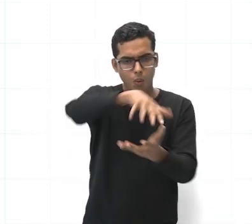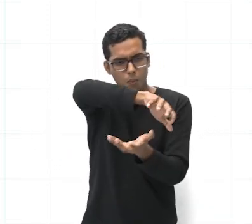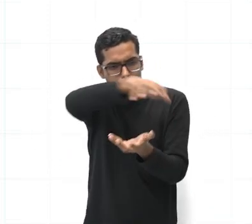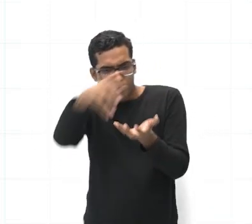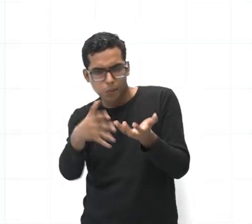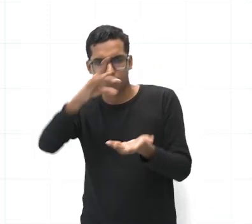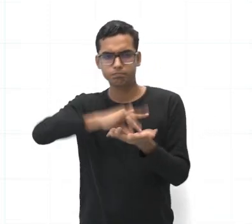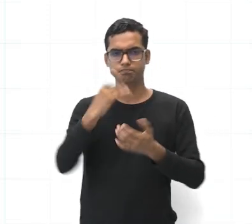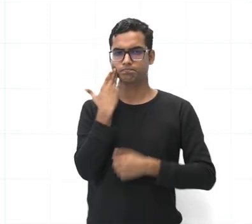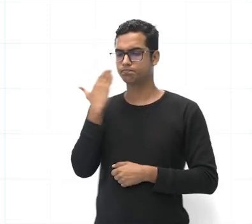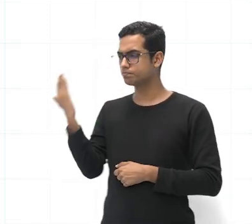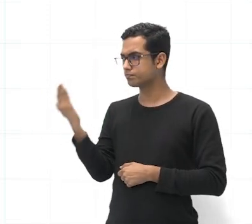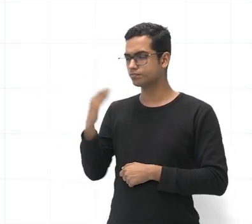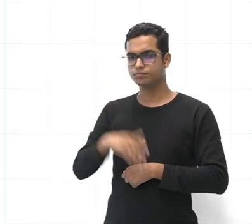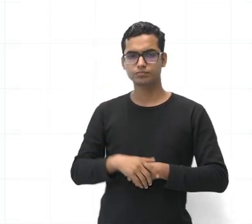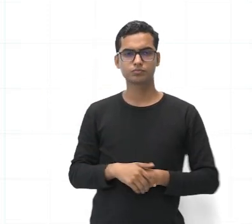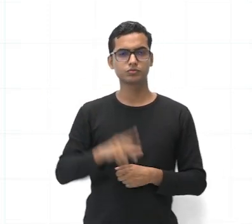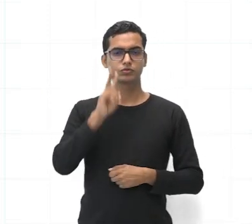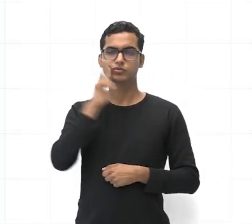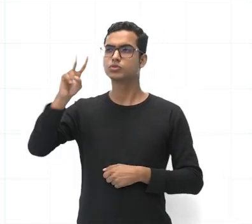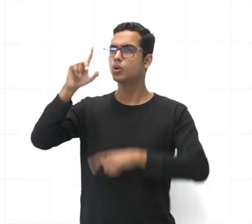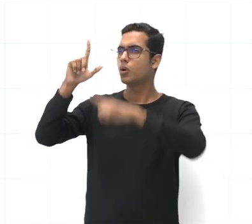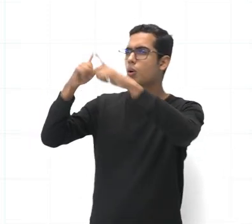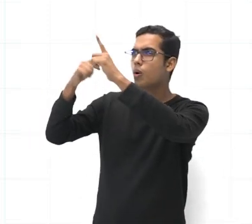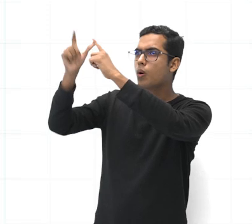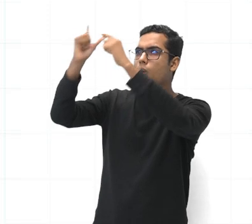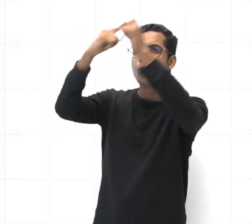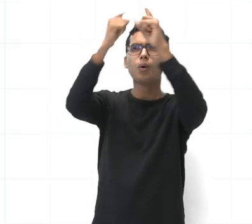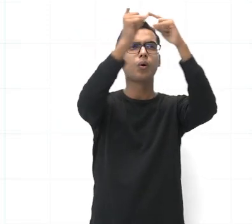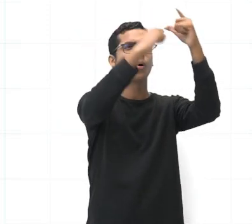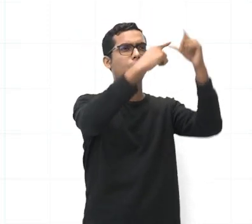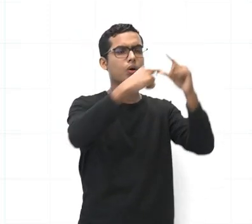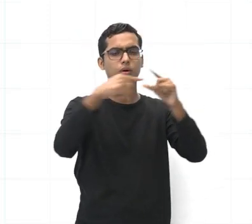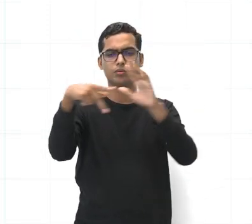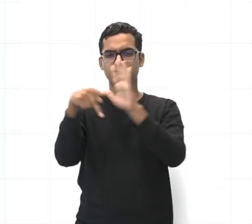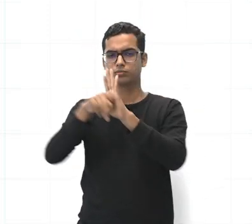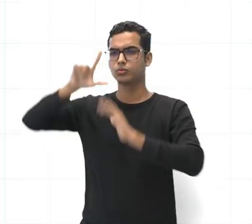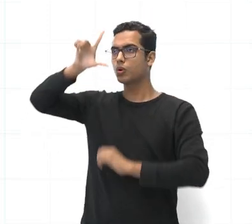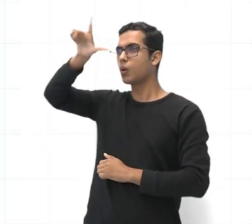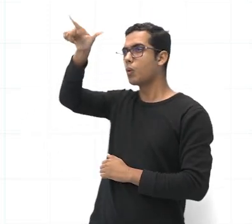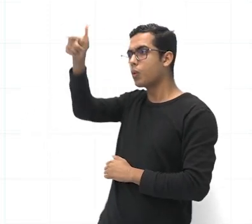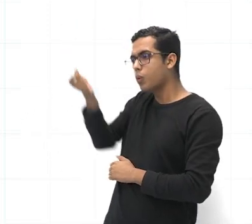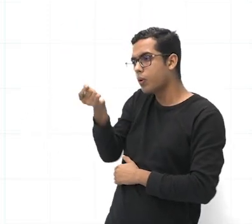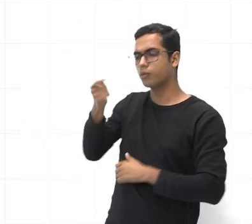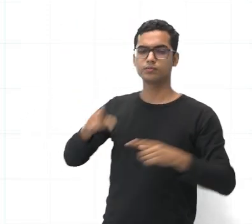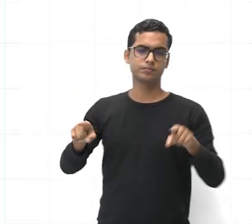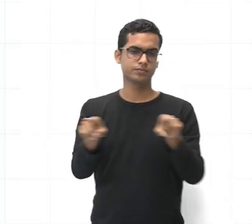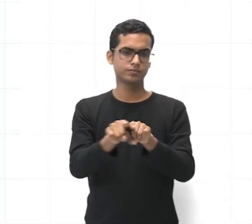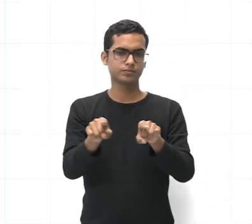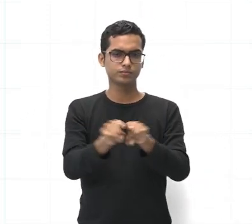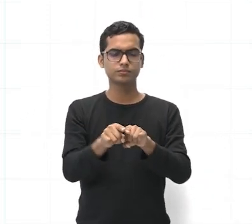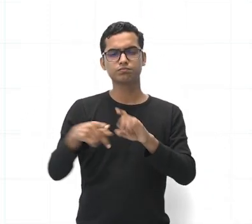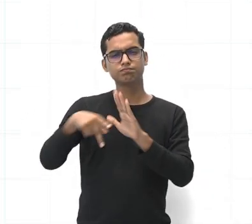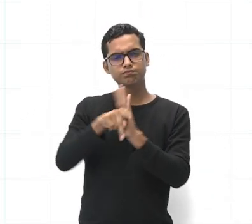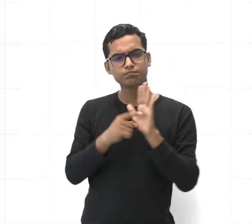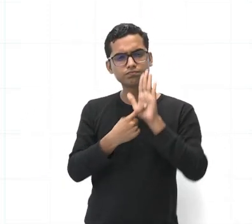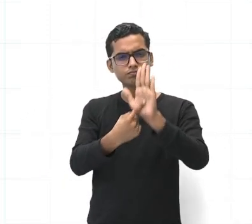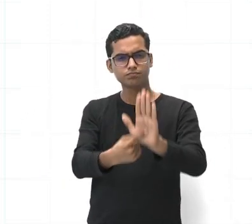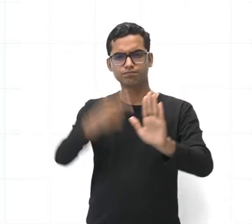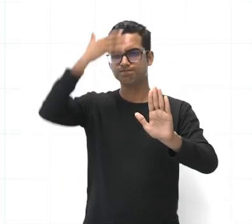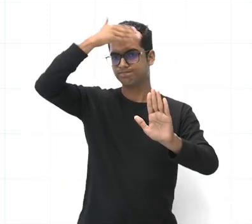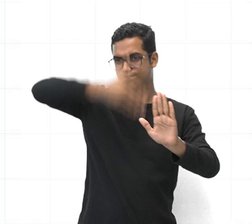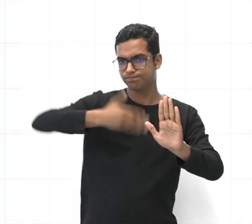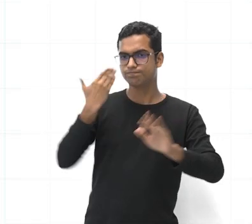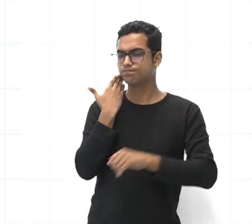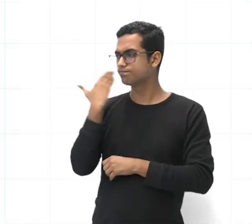Terra é observar as estrelas, como eu falei, que fornecem evidências da esfericidade